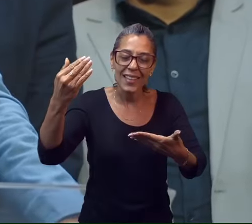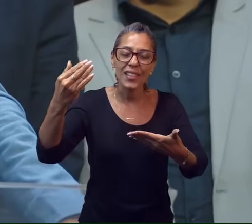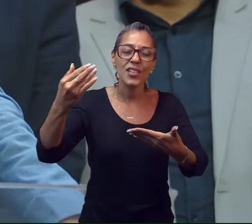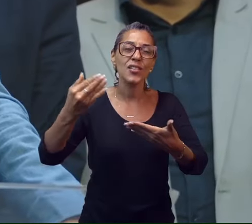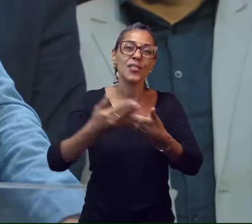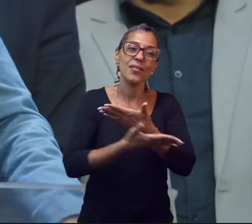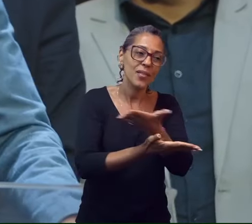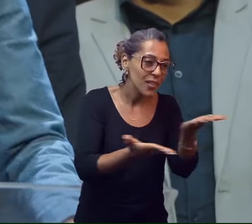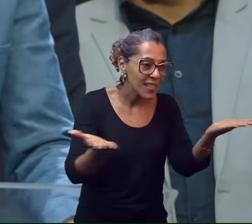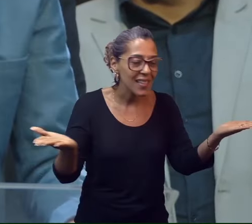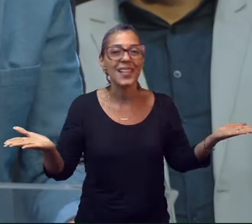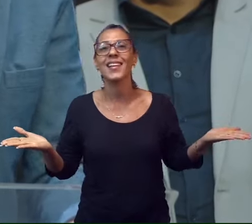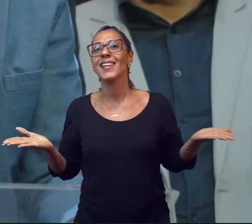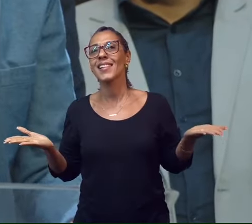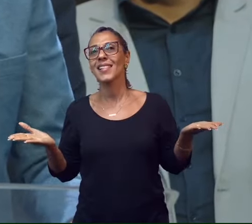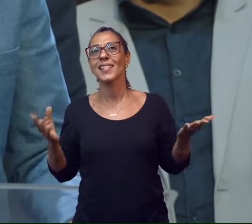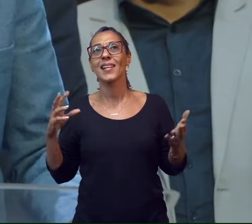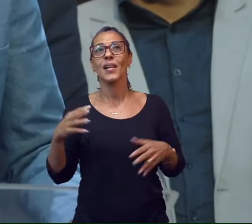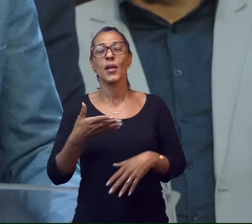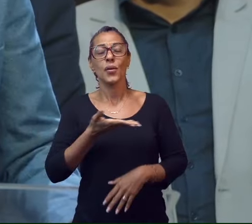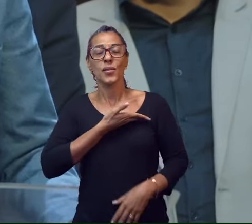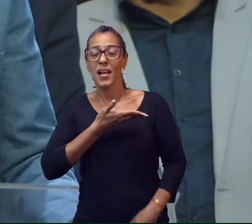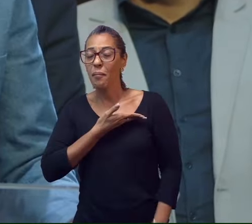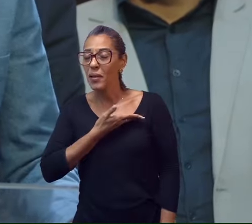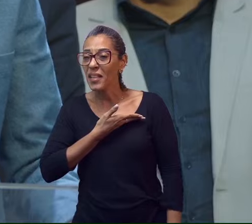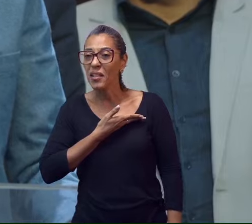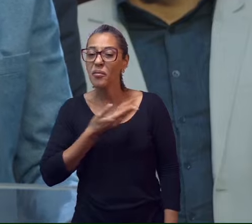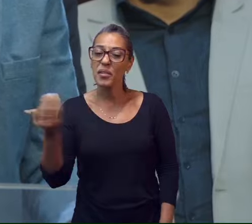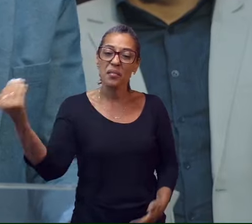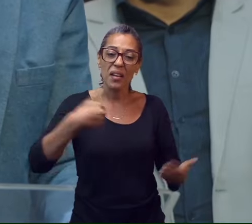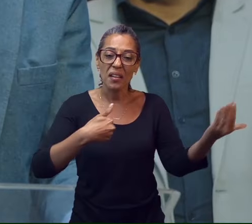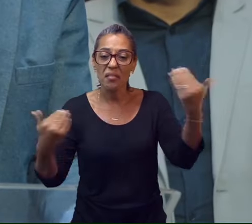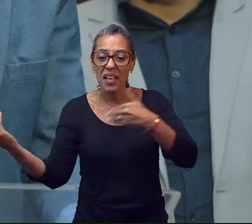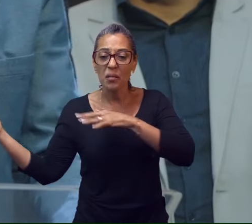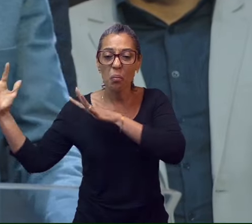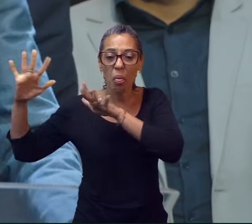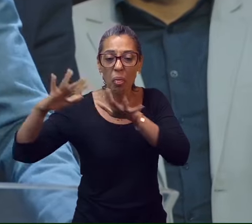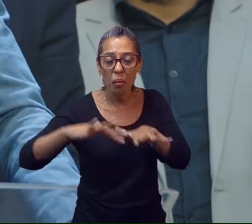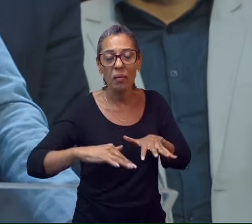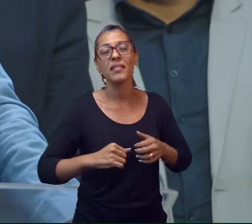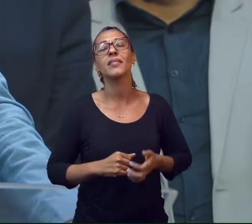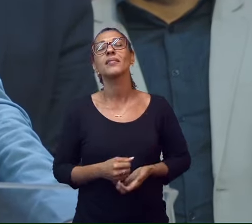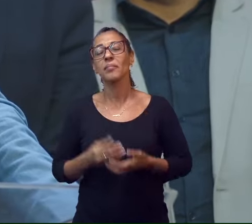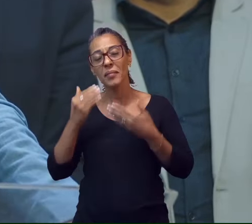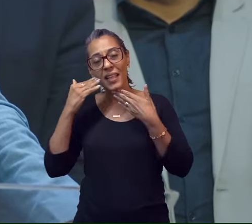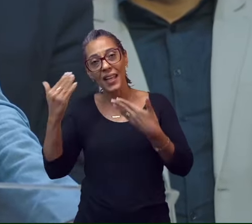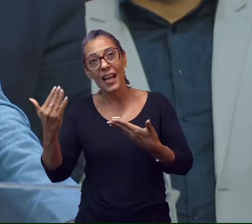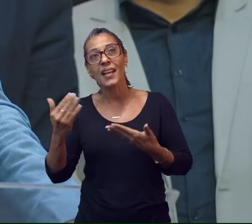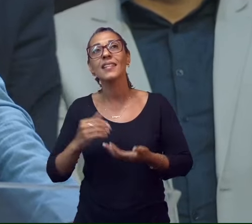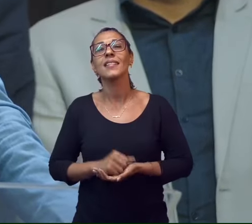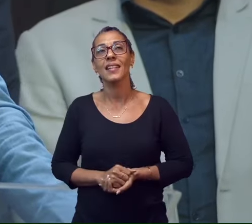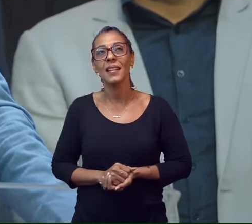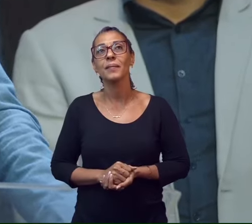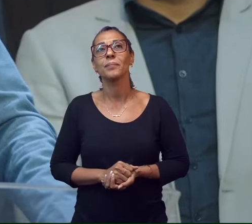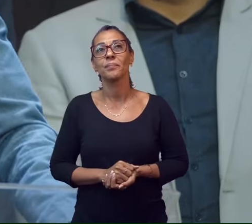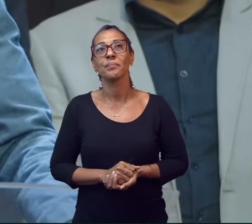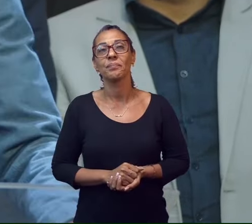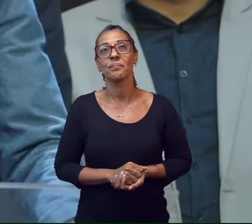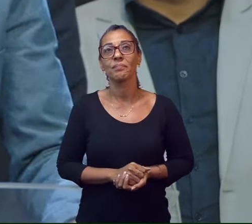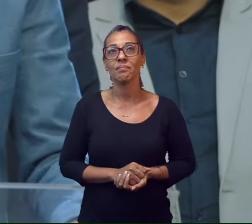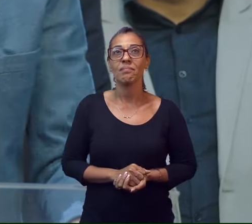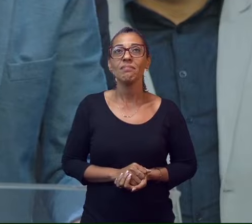comigo desde ontem Pastor Silas falou ainda que o presidente o chamasse ele não iria atender ele viria